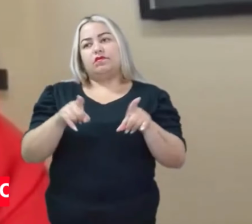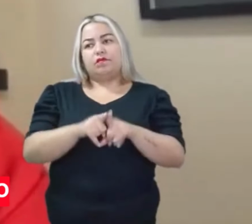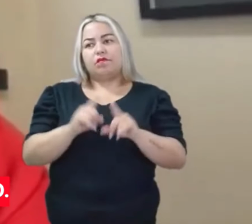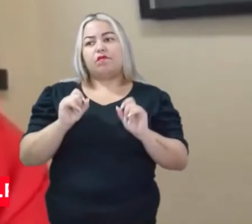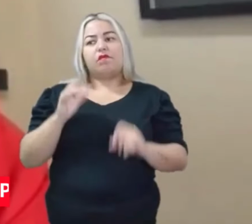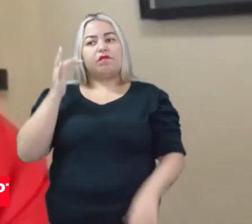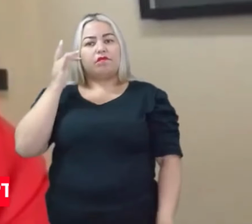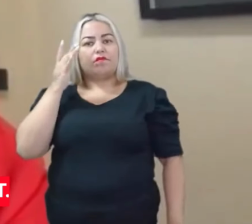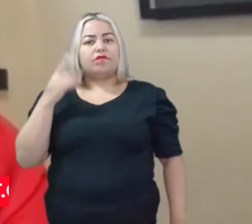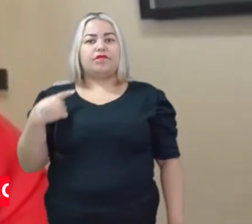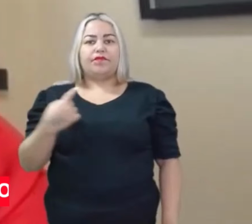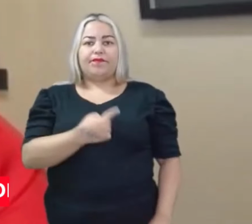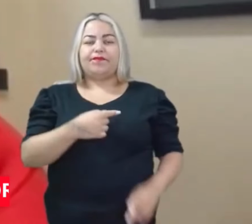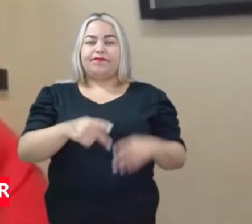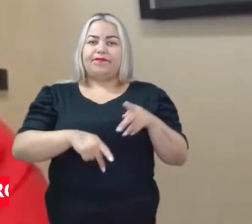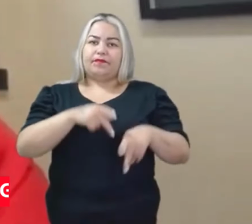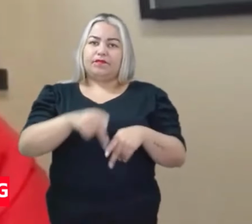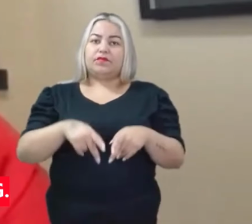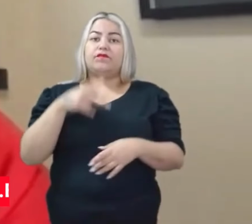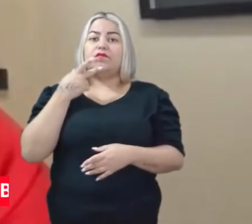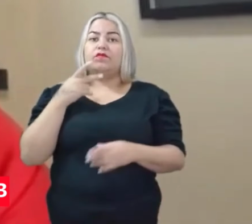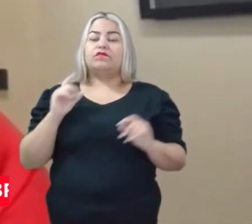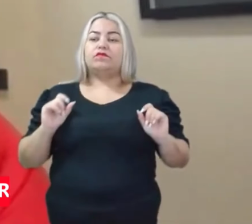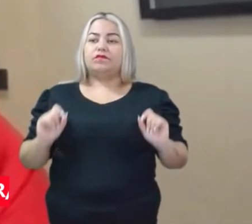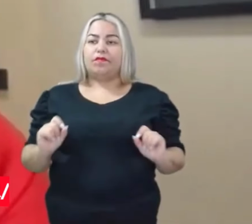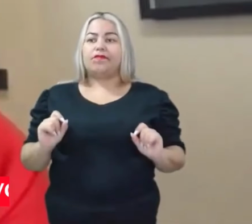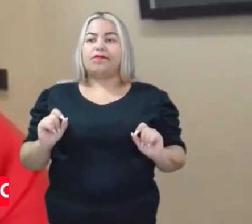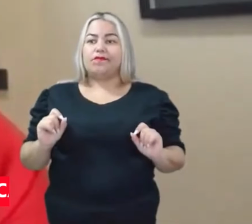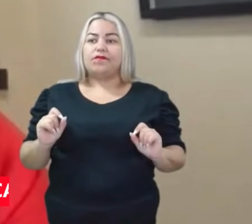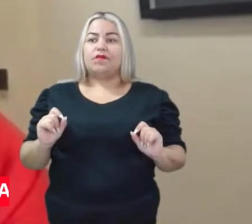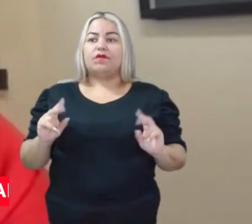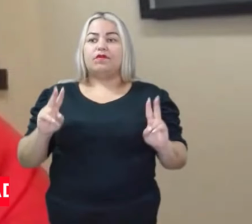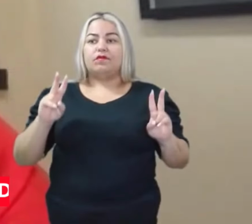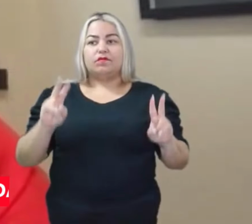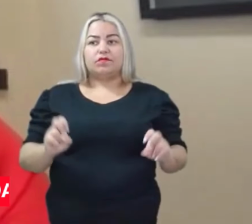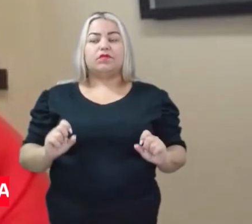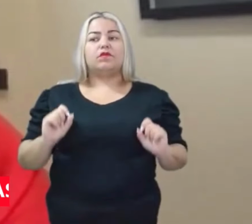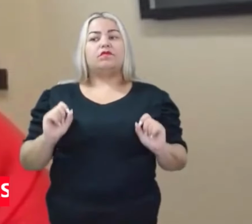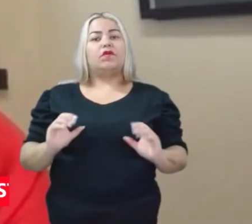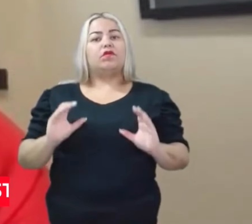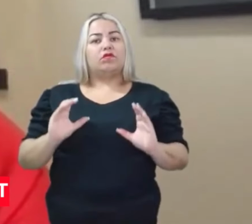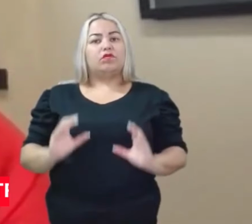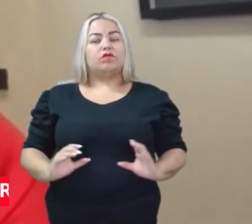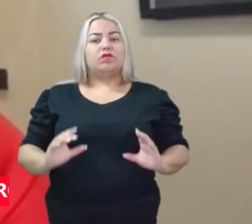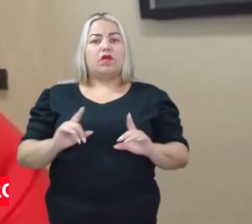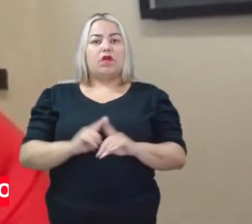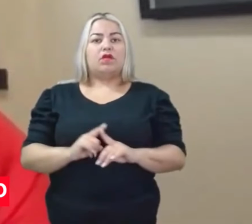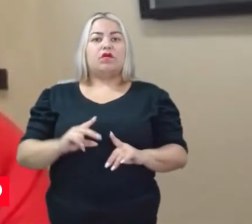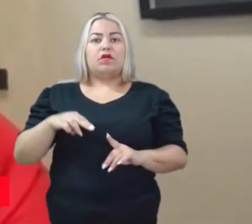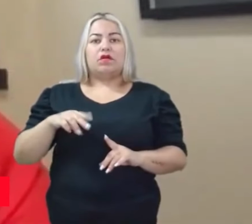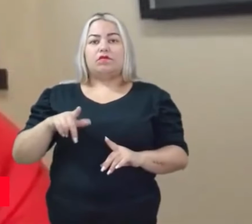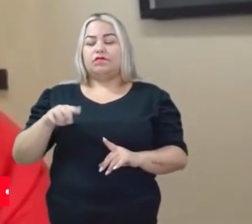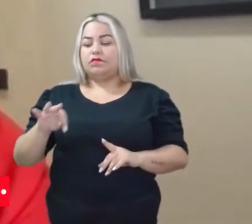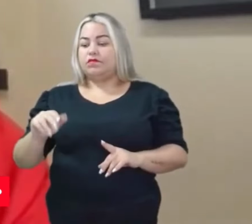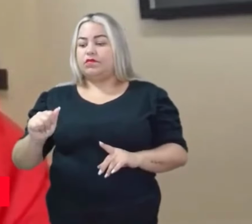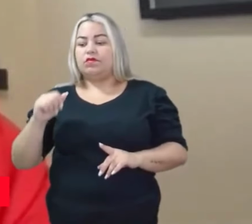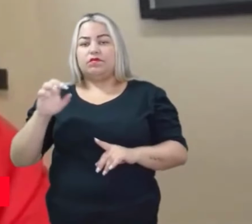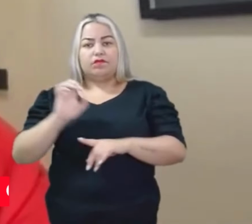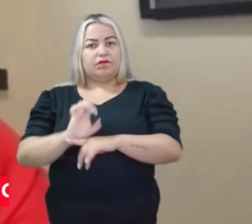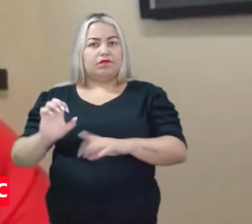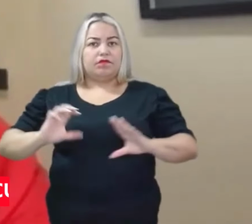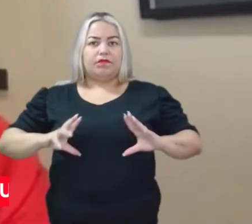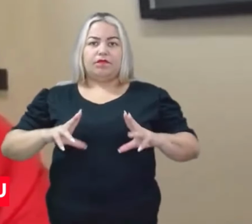vida, a vida do nosso povo. Então, nós estamos falando de os termos de ajustamento de conduta, as multas ambientais que o Estado tem, todo